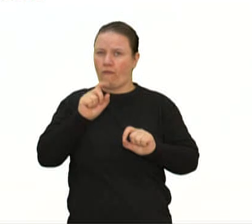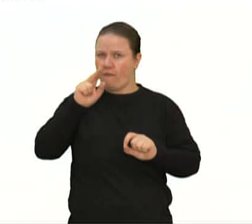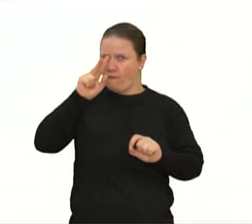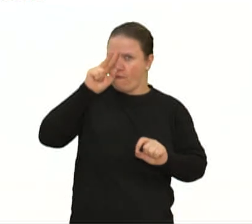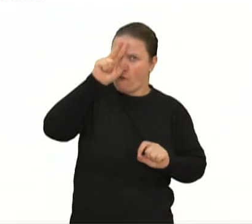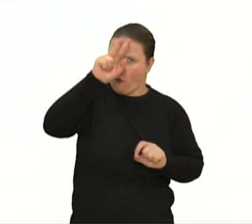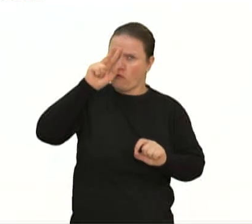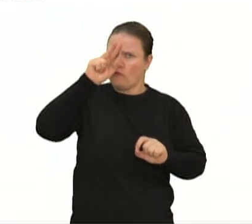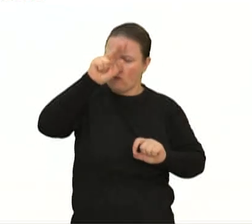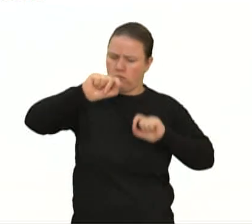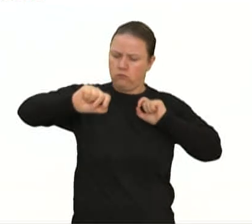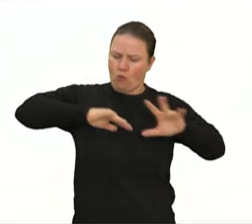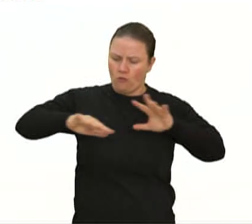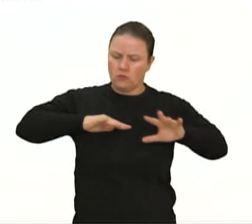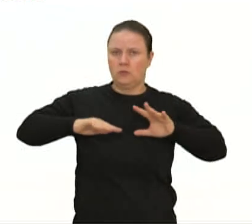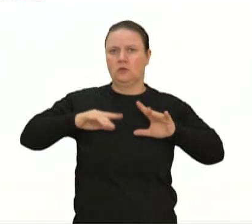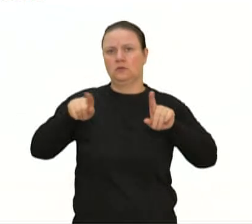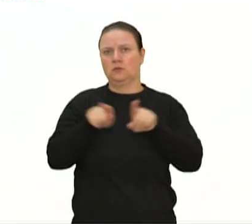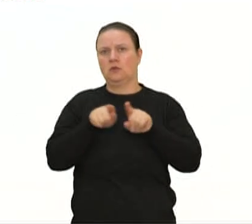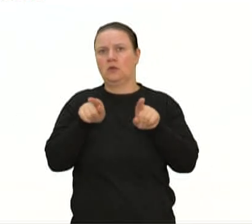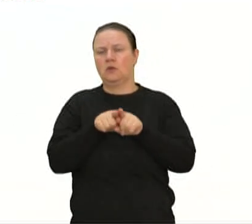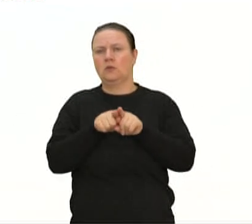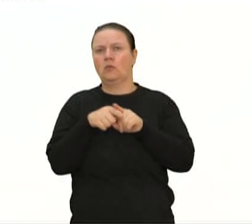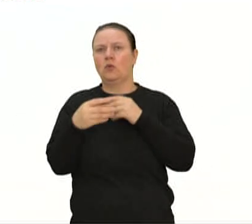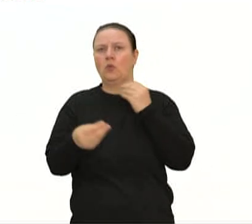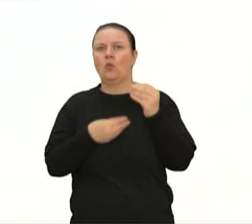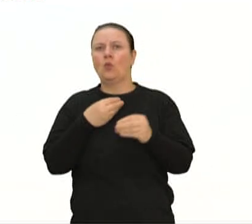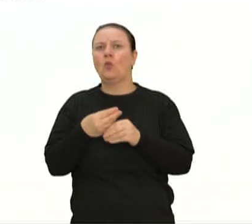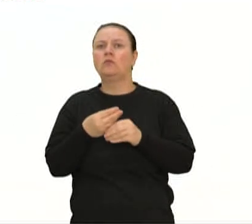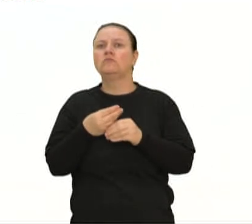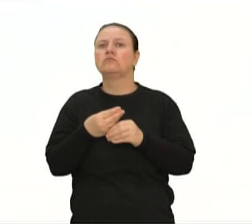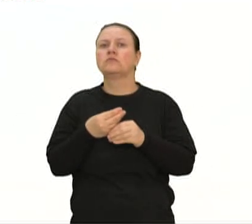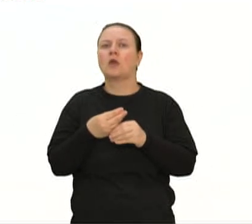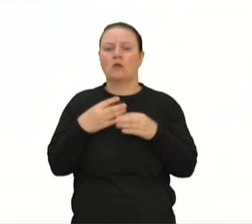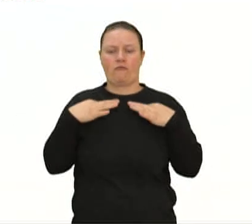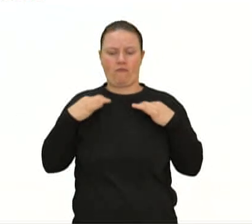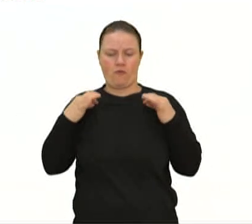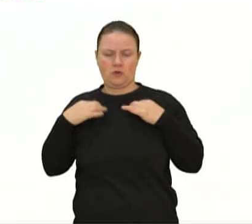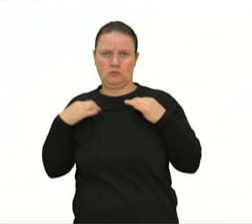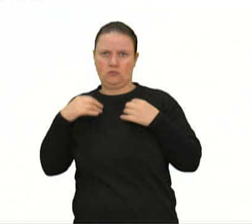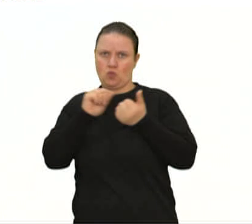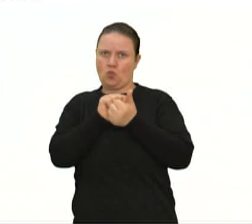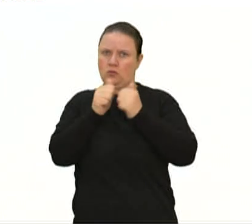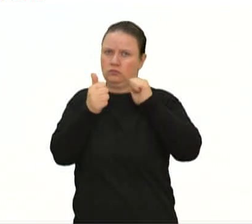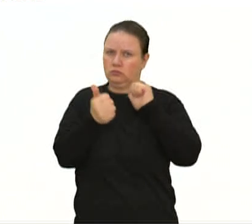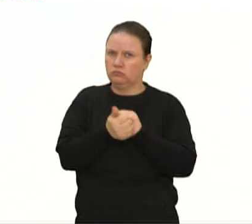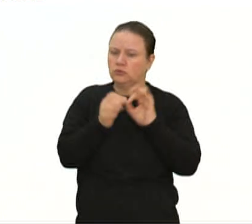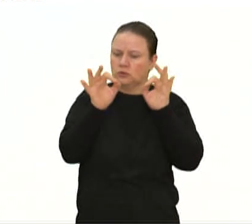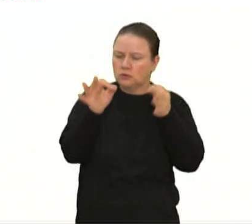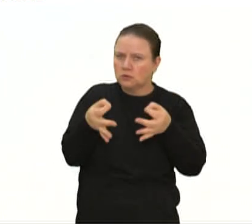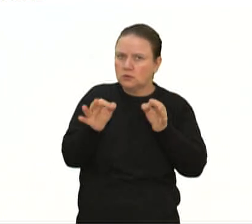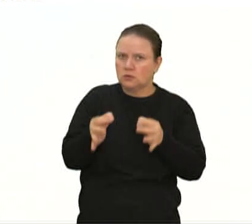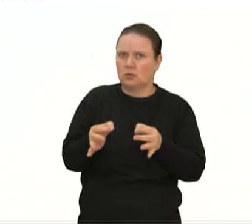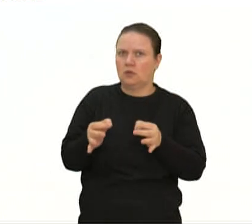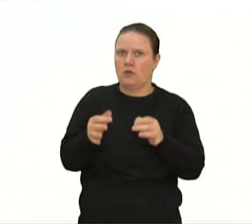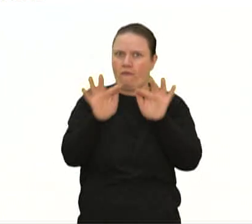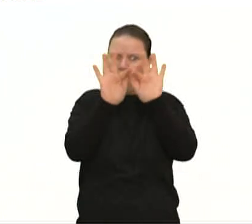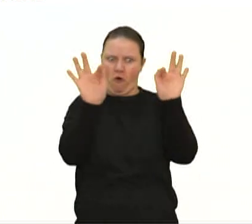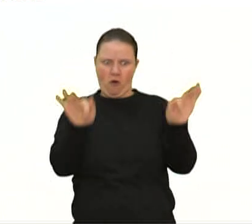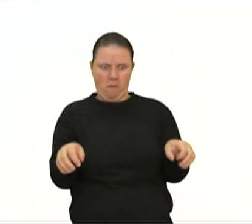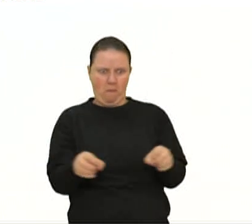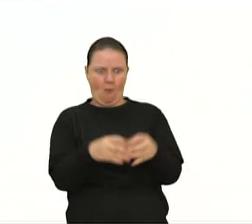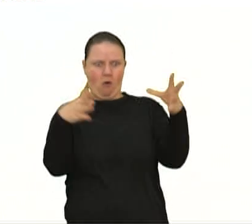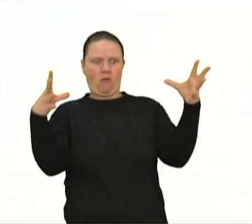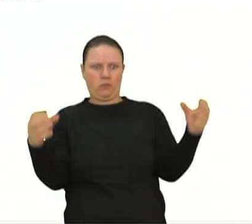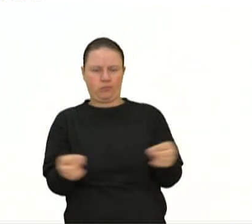dos movimentos, a técnica de execução, reserva de energia, vestimenta adequada, essas fórmulas mágicas que são vendidas para